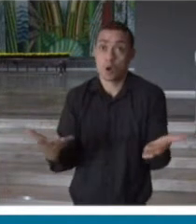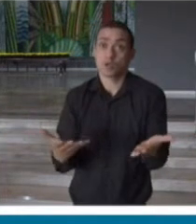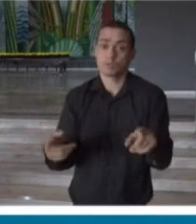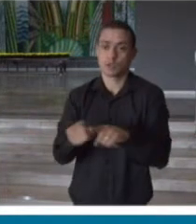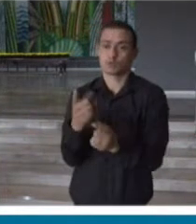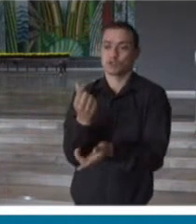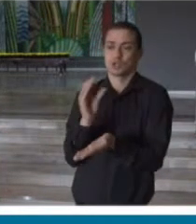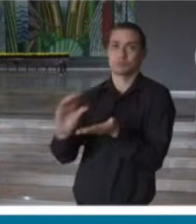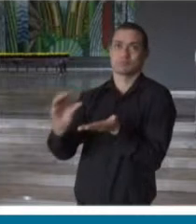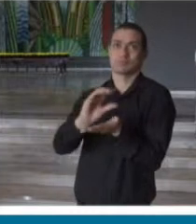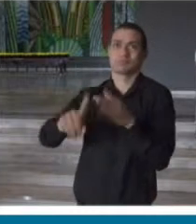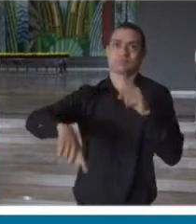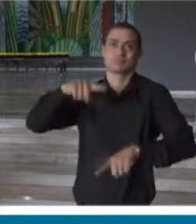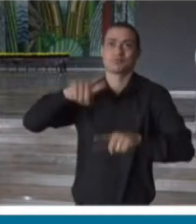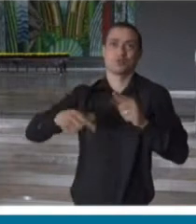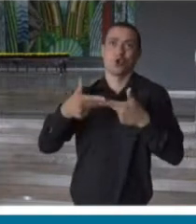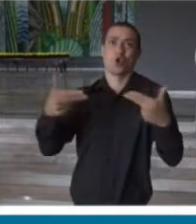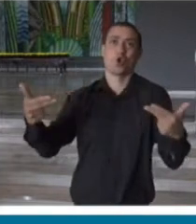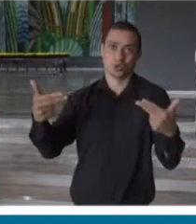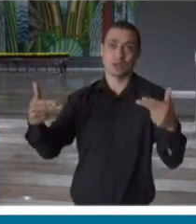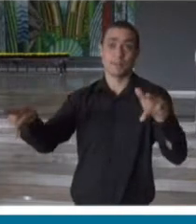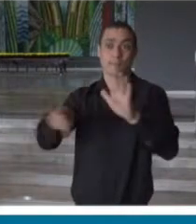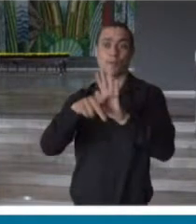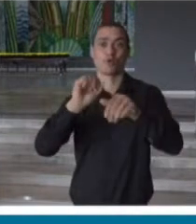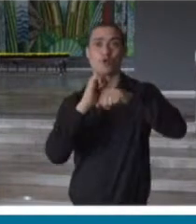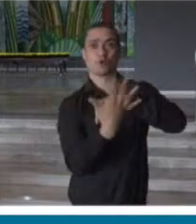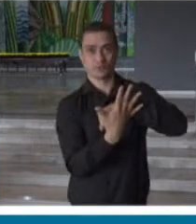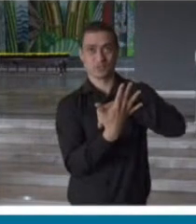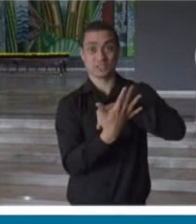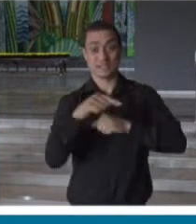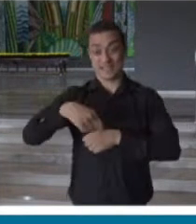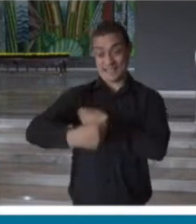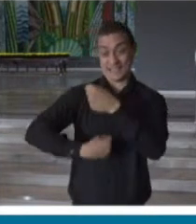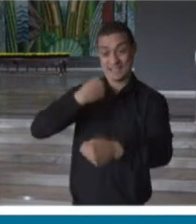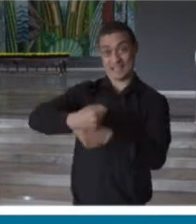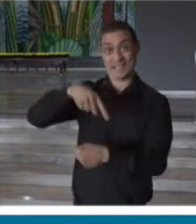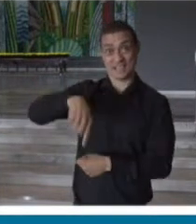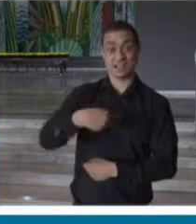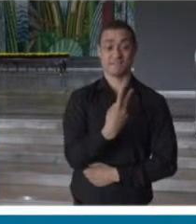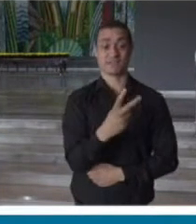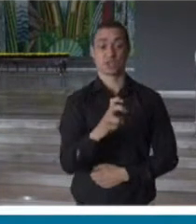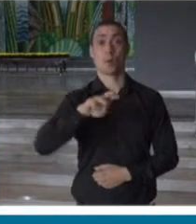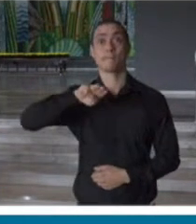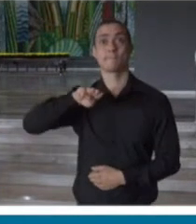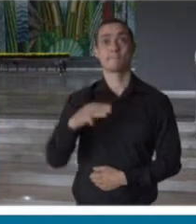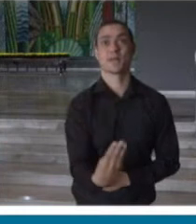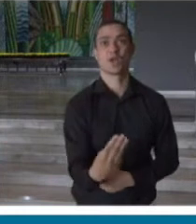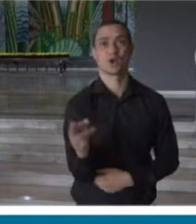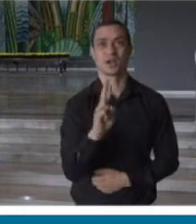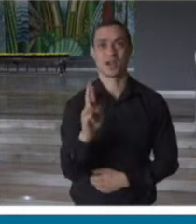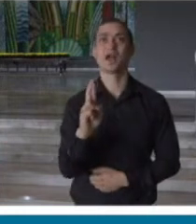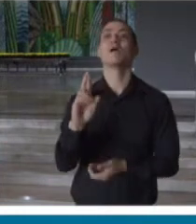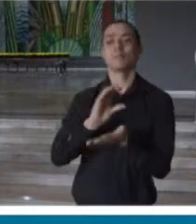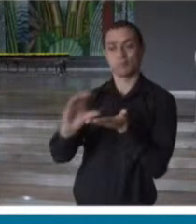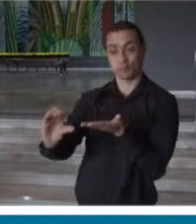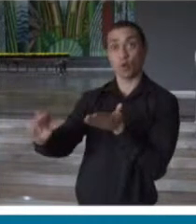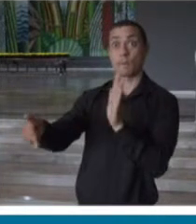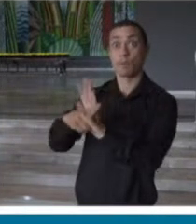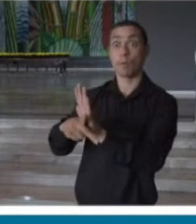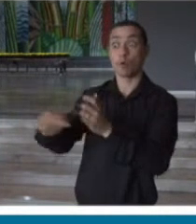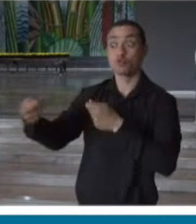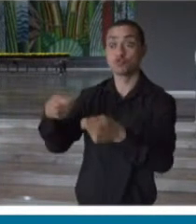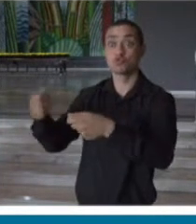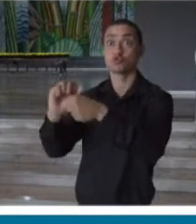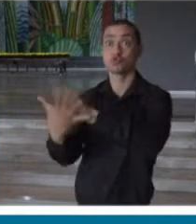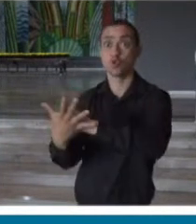de produtos também para o Covid. Este ano, já repassamos 25 milhões de reais para o Covid, mas